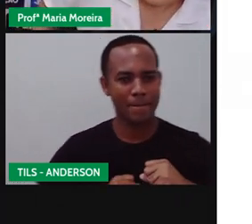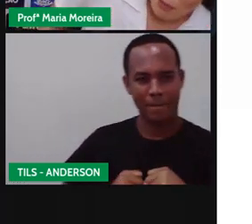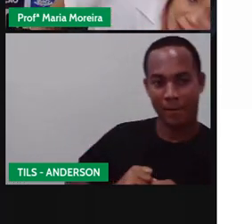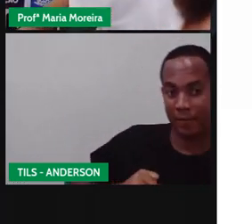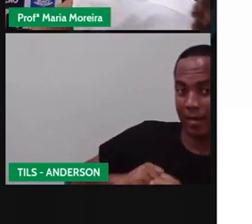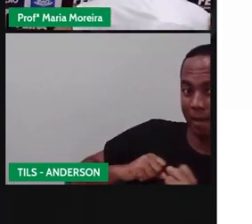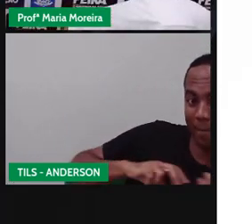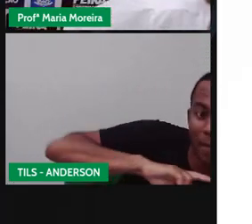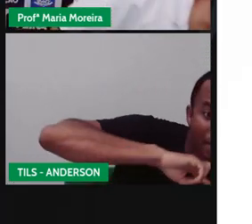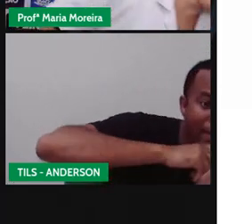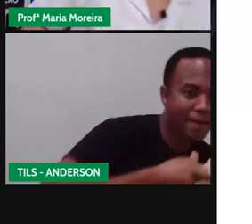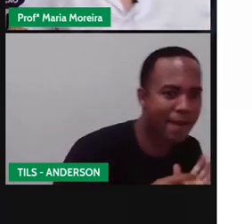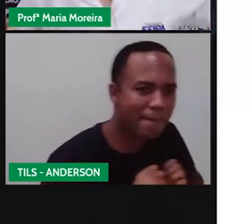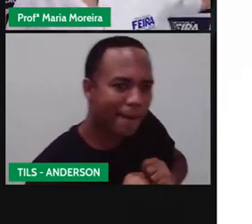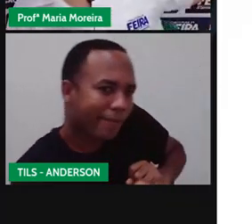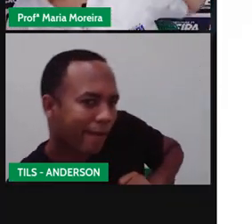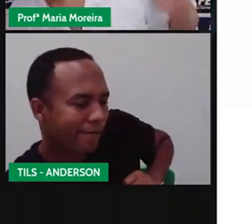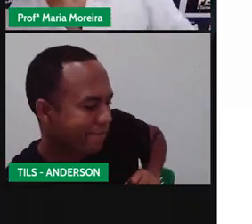Vai, Anderson, passa a perna.